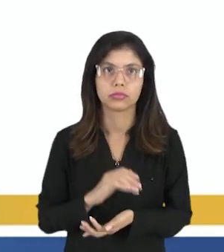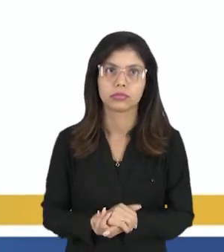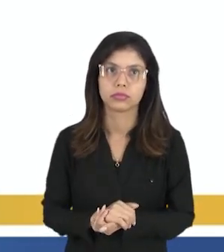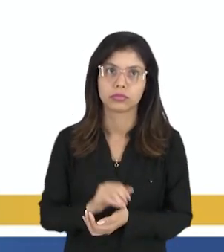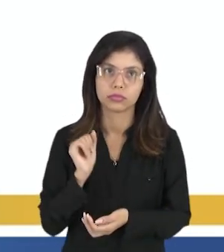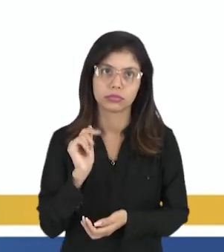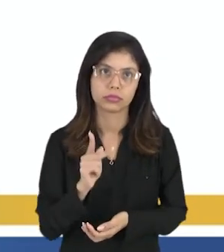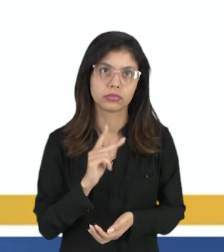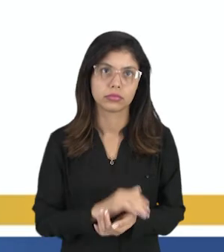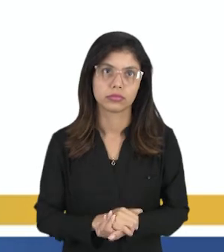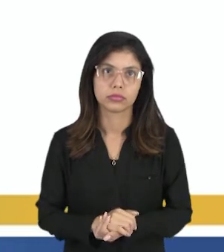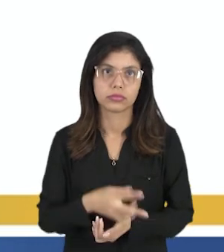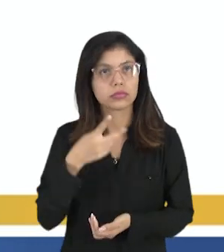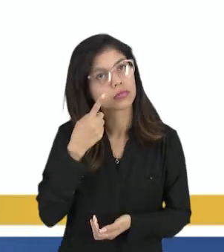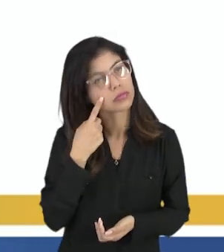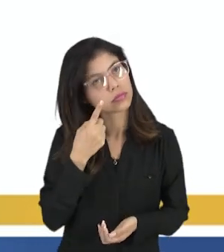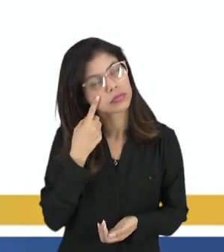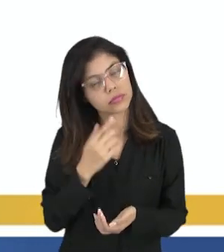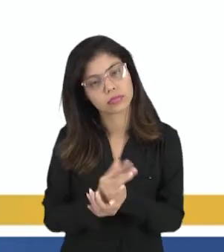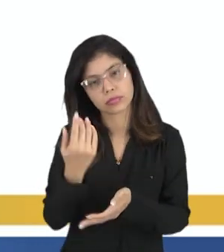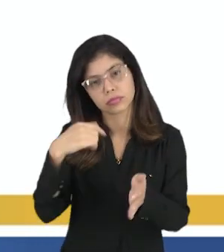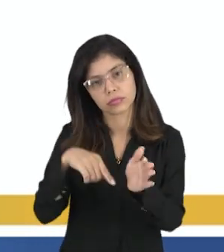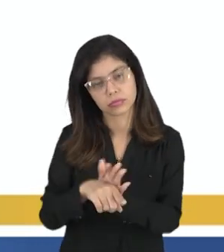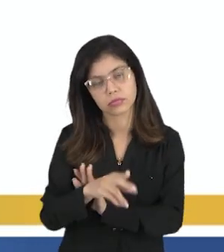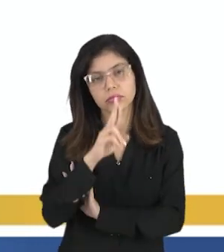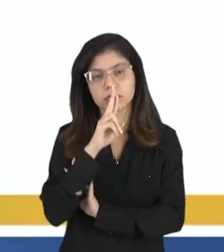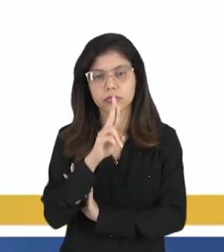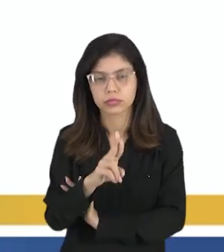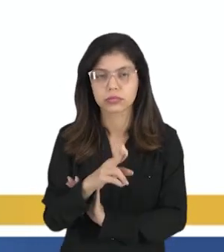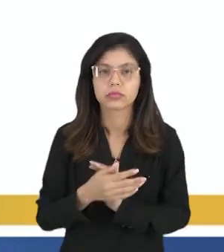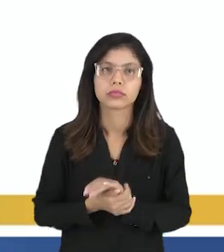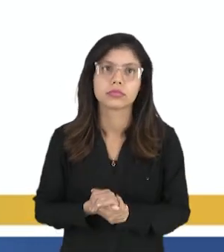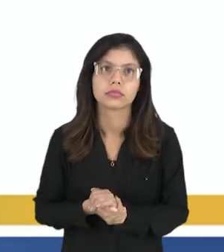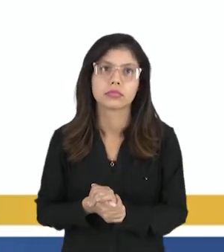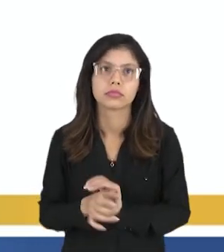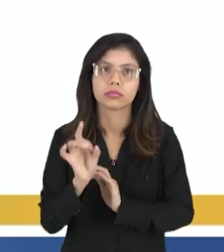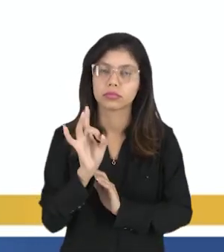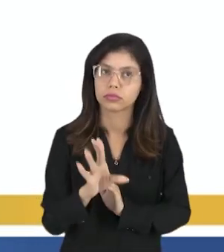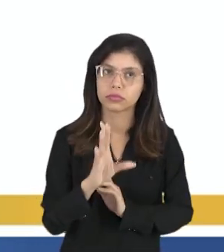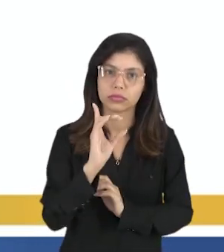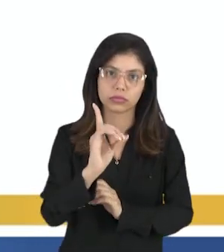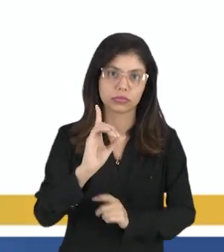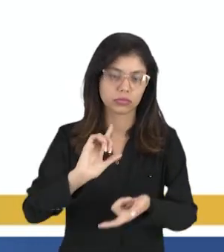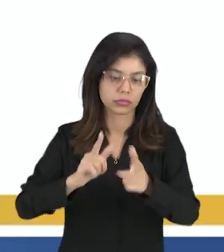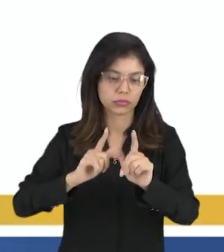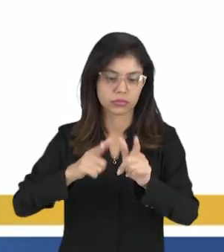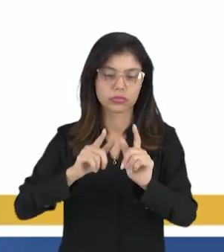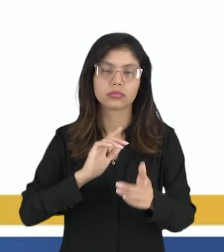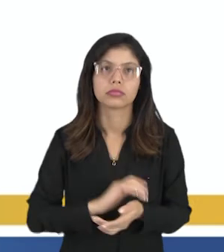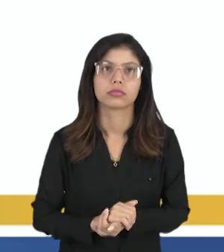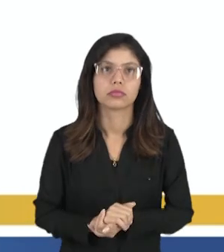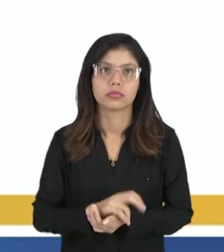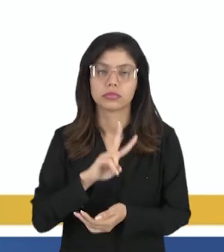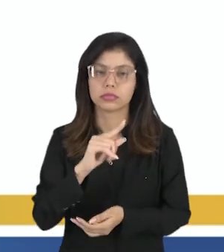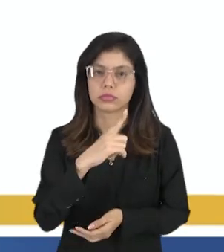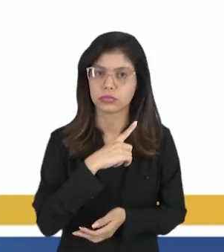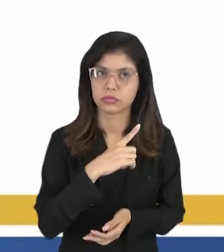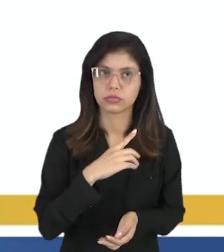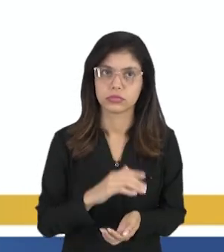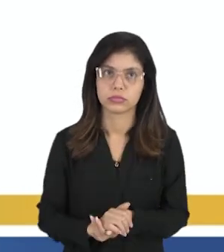C, ok? Então, se a gente olhar aqui para as opções, as alternativas, somente a letra D vai